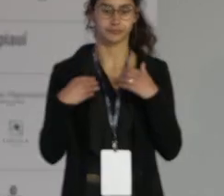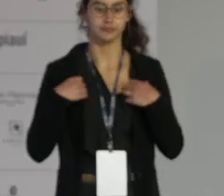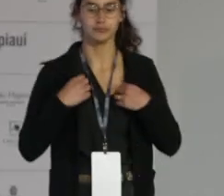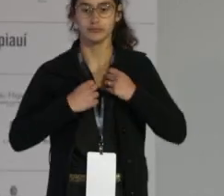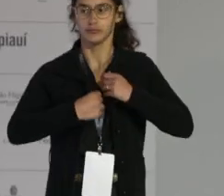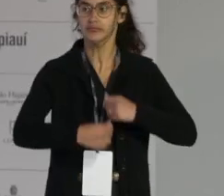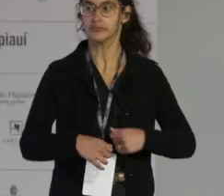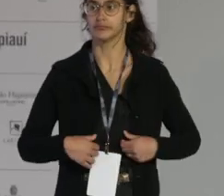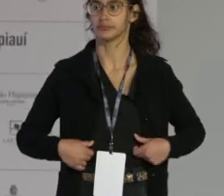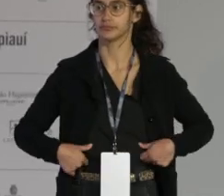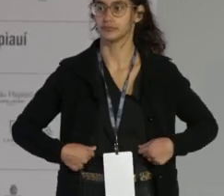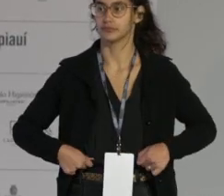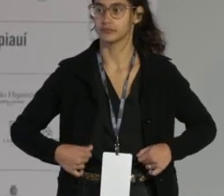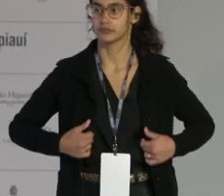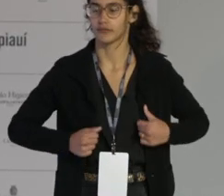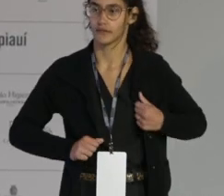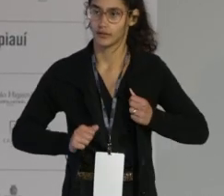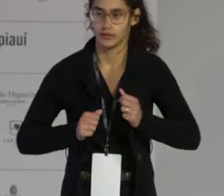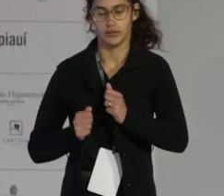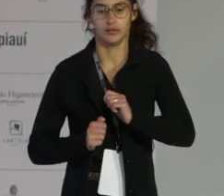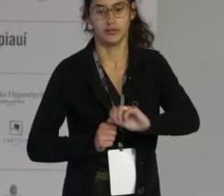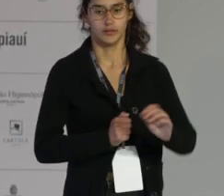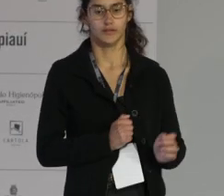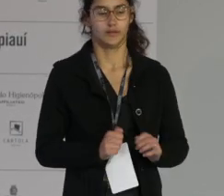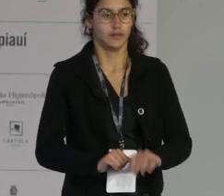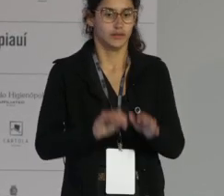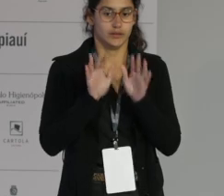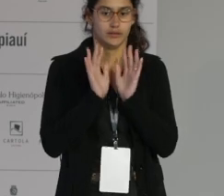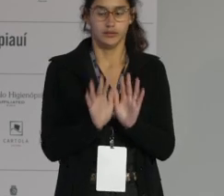intertextualidade. Mas